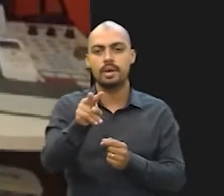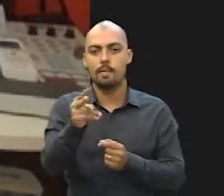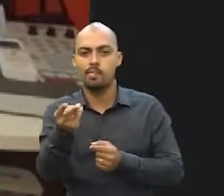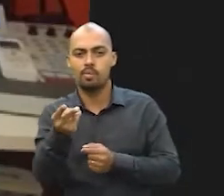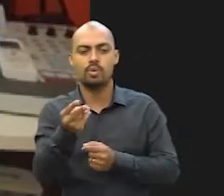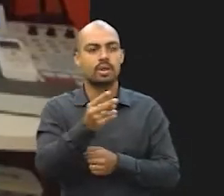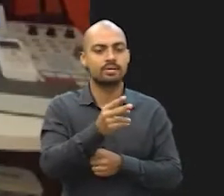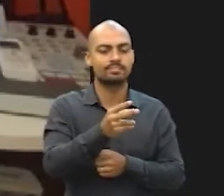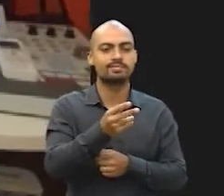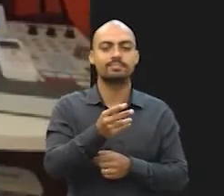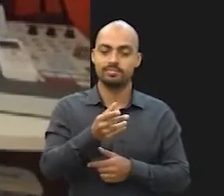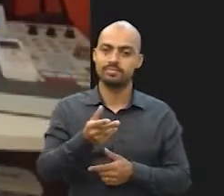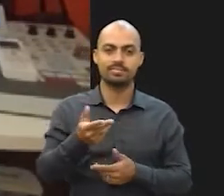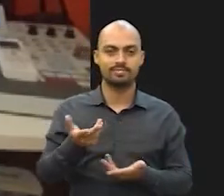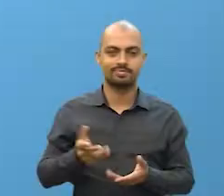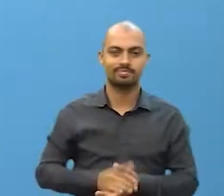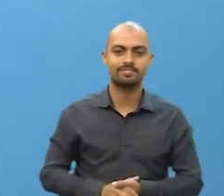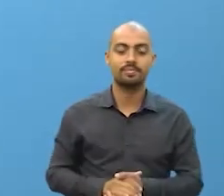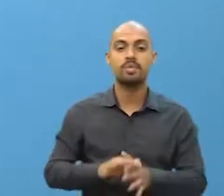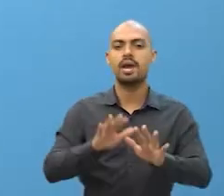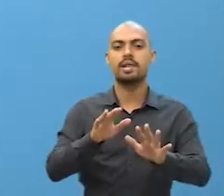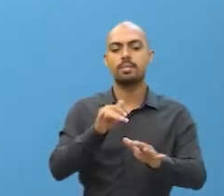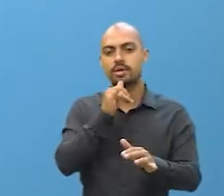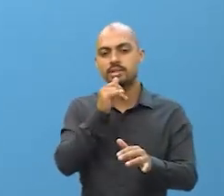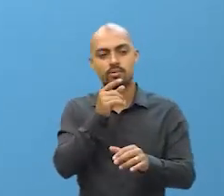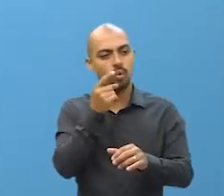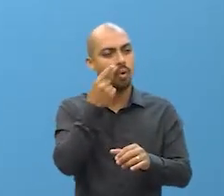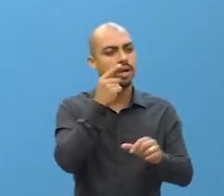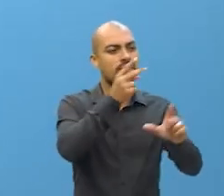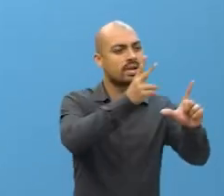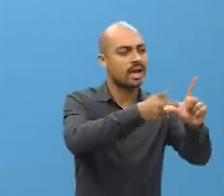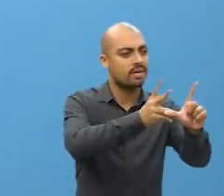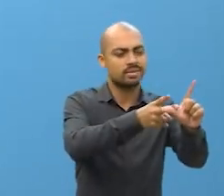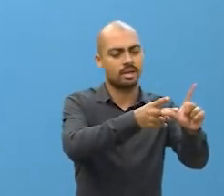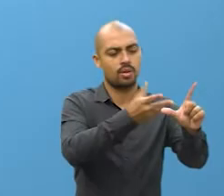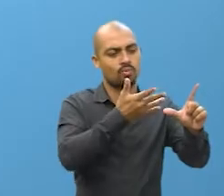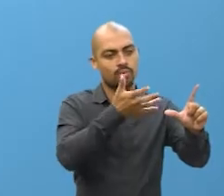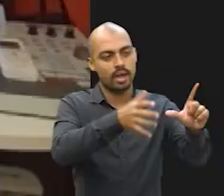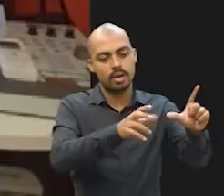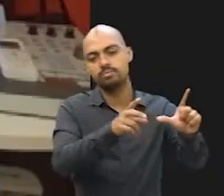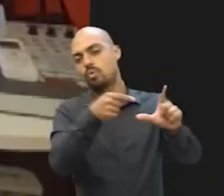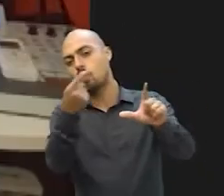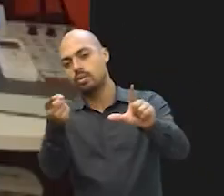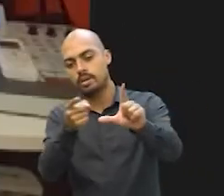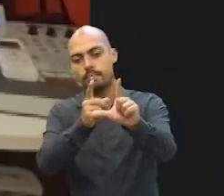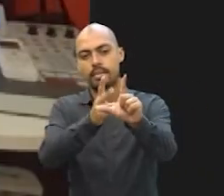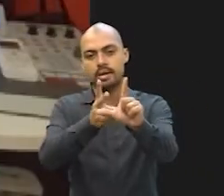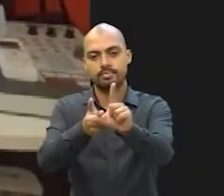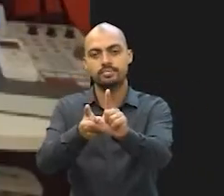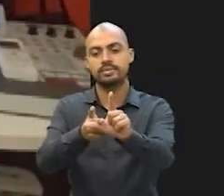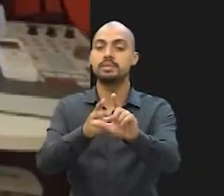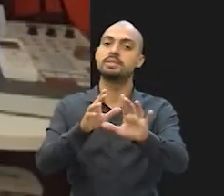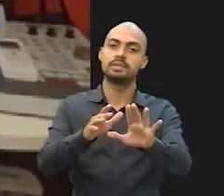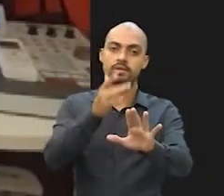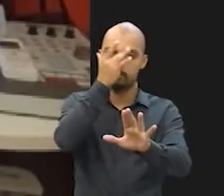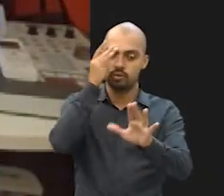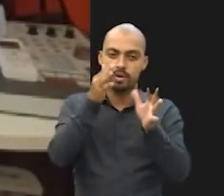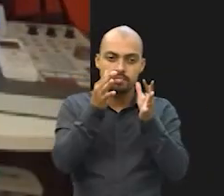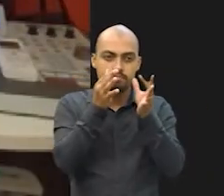zapeia na televisão normalmente, né, cara? Então você zapeava de uma live para outra. Acredito que muita gente trabalhou em função disso,